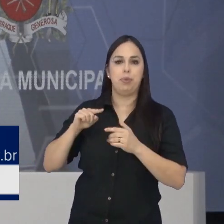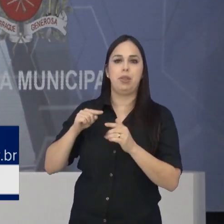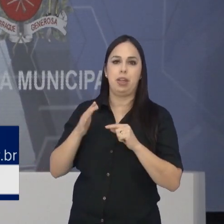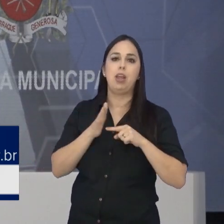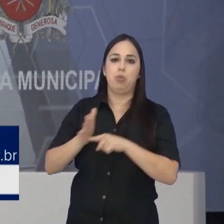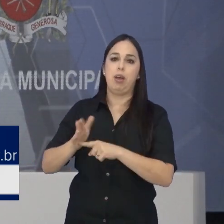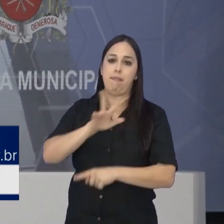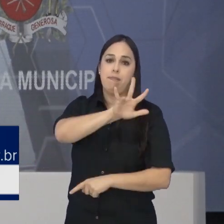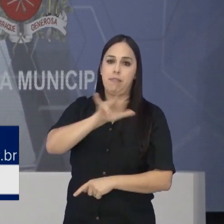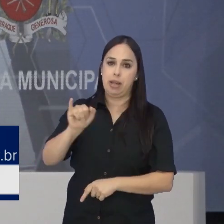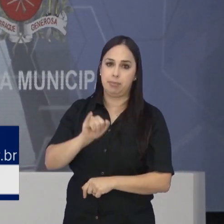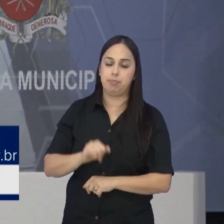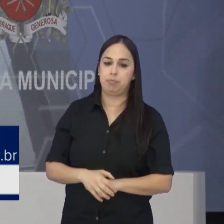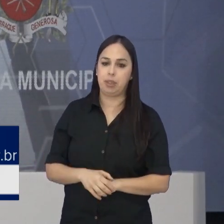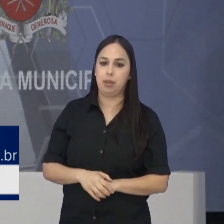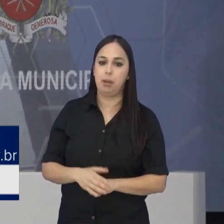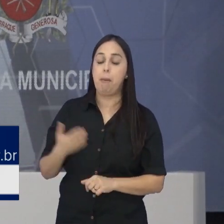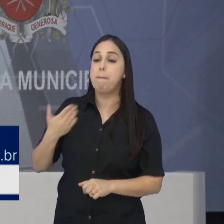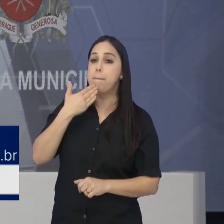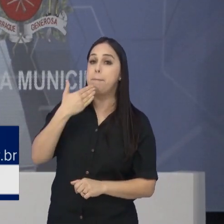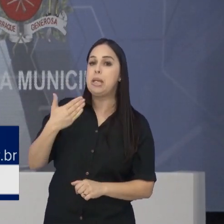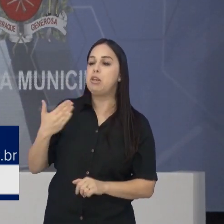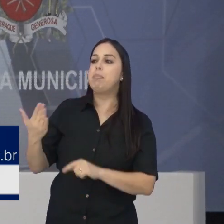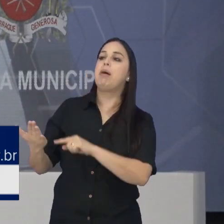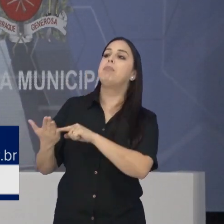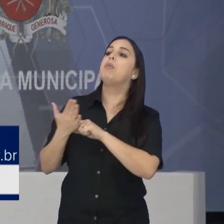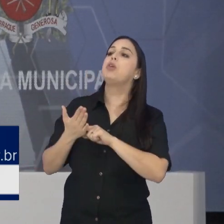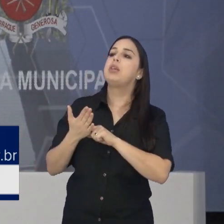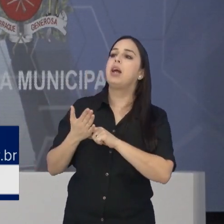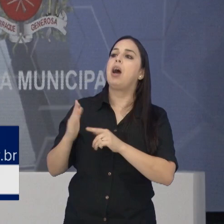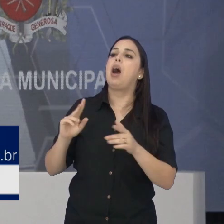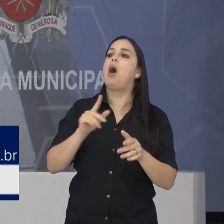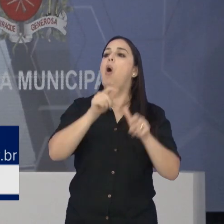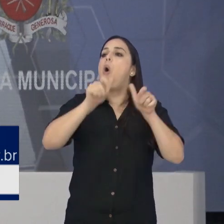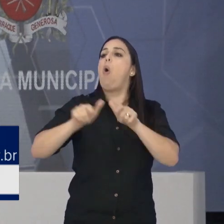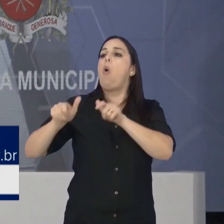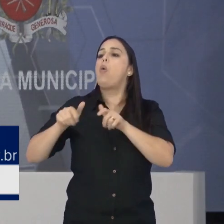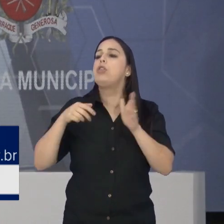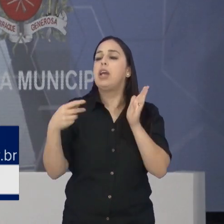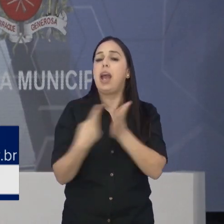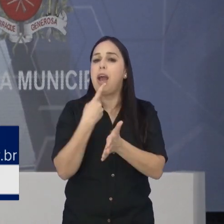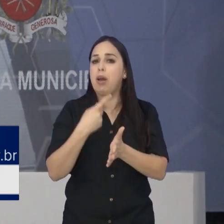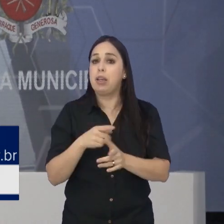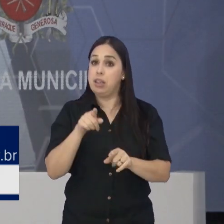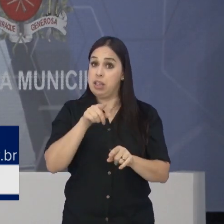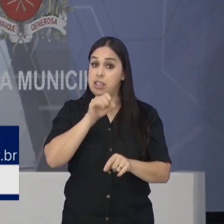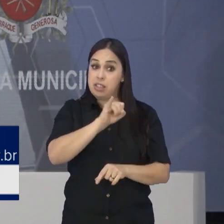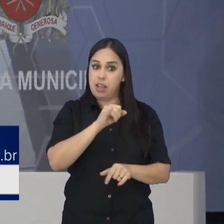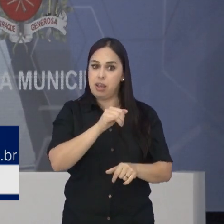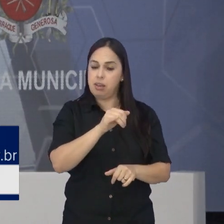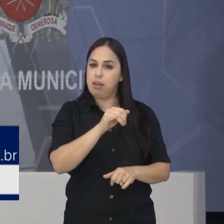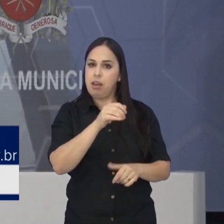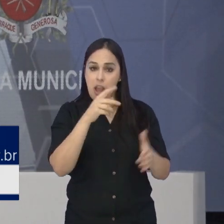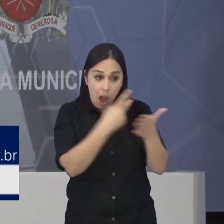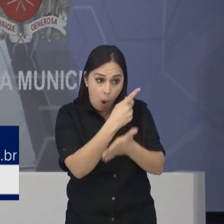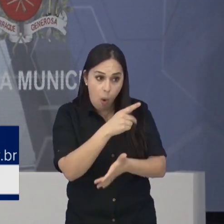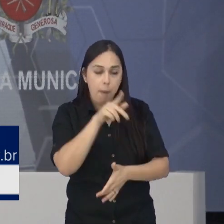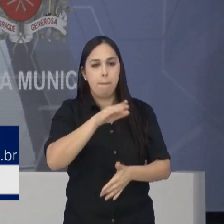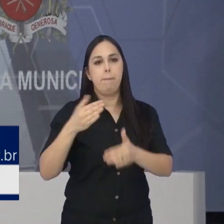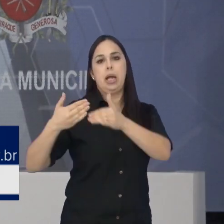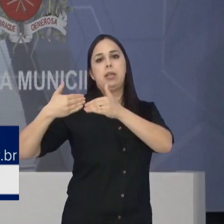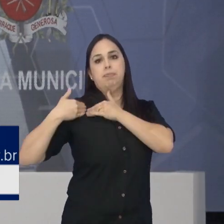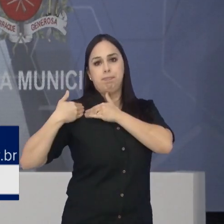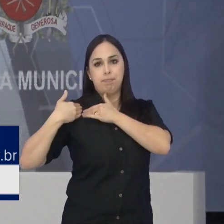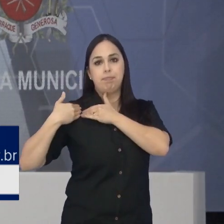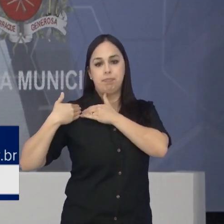pedir para quem é de direito mostrar as falhas e quem errou pague por um projeto corrido e, mais uma